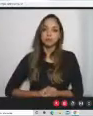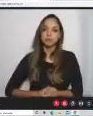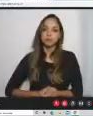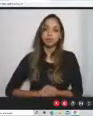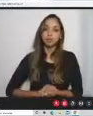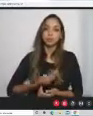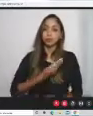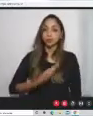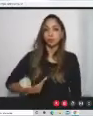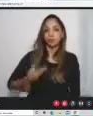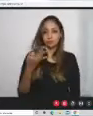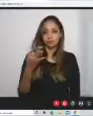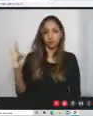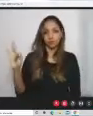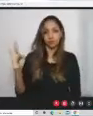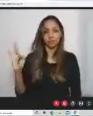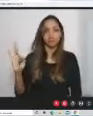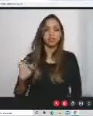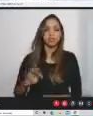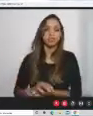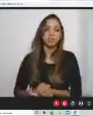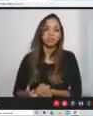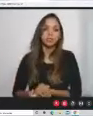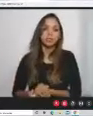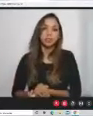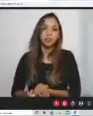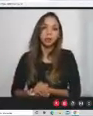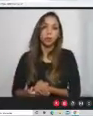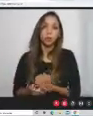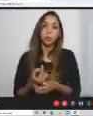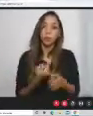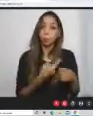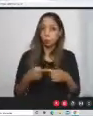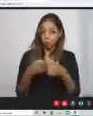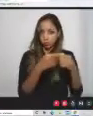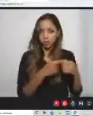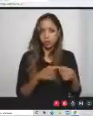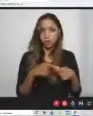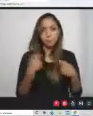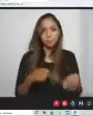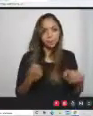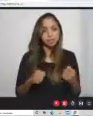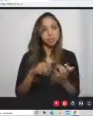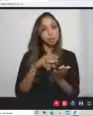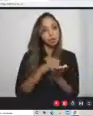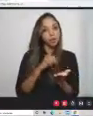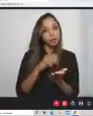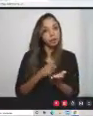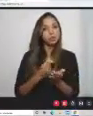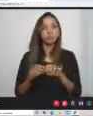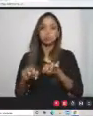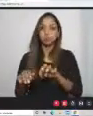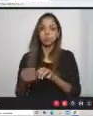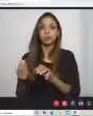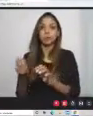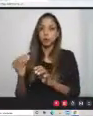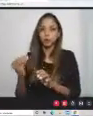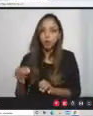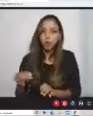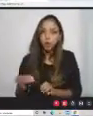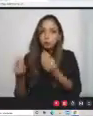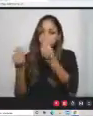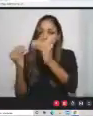federal, o município, ele tem que alimentar o sistema para que o governo mande os